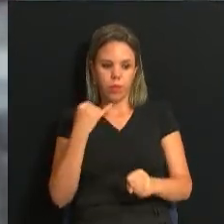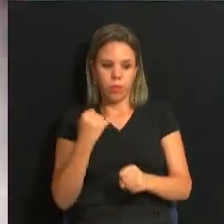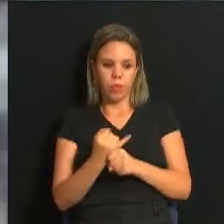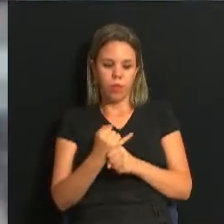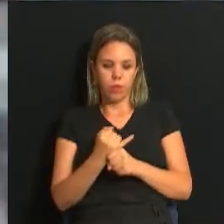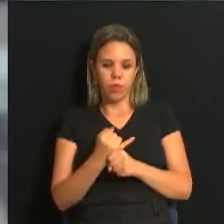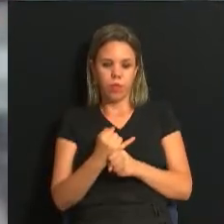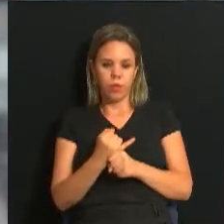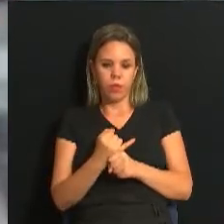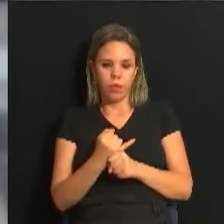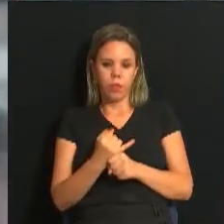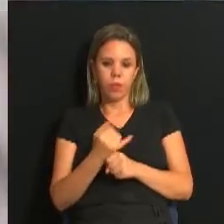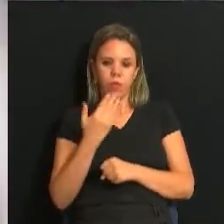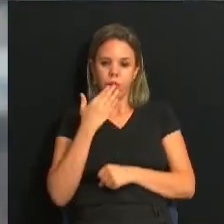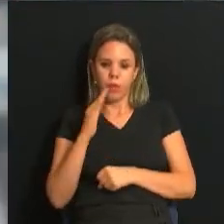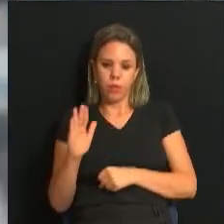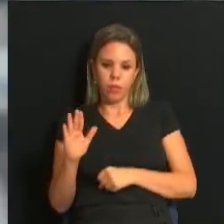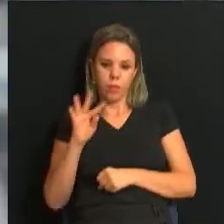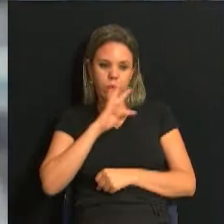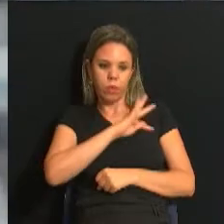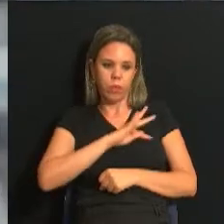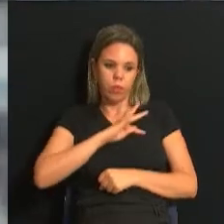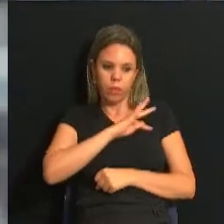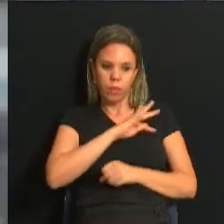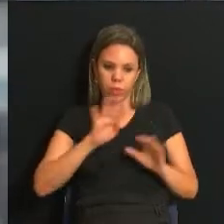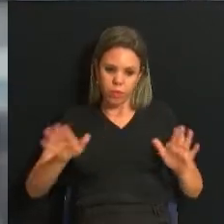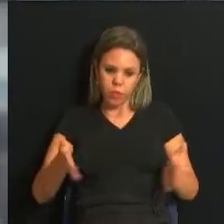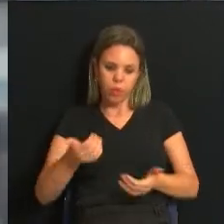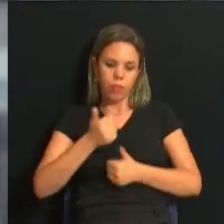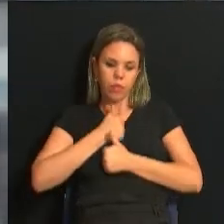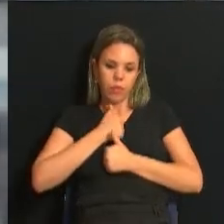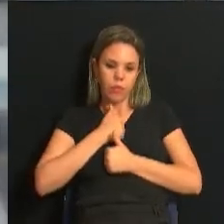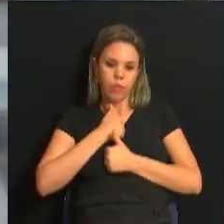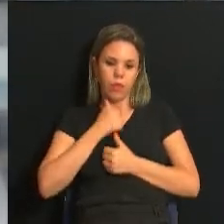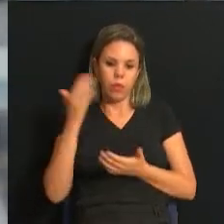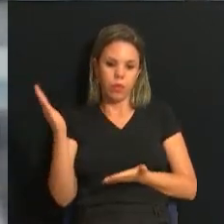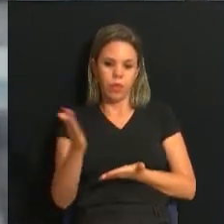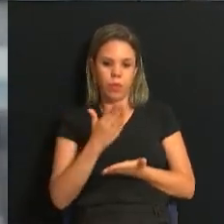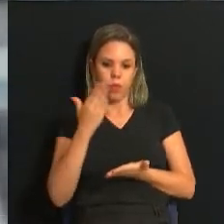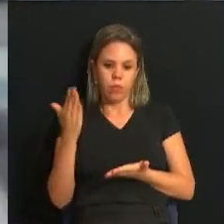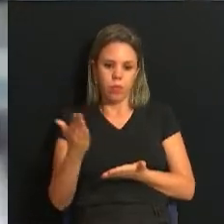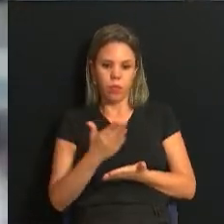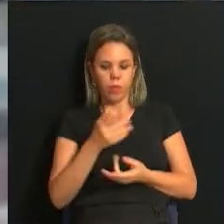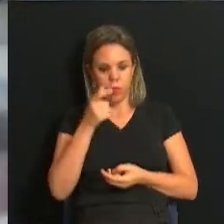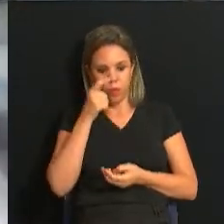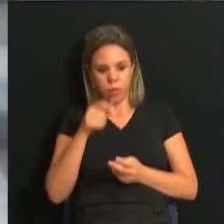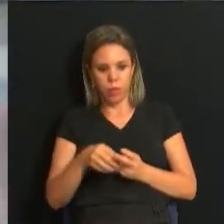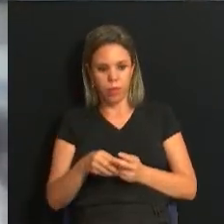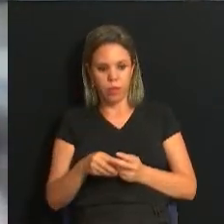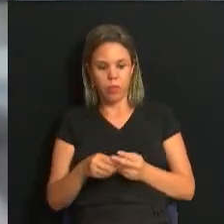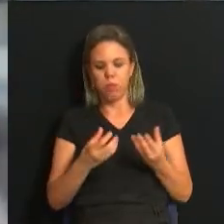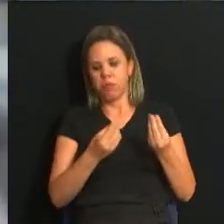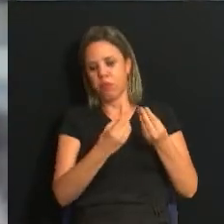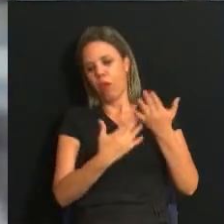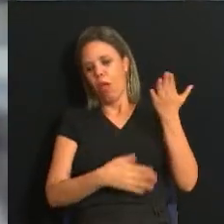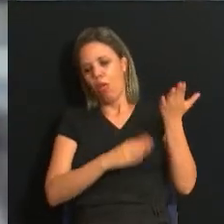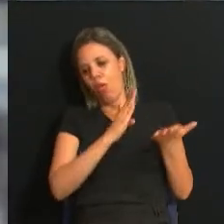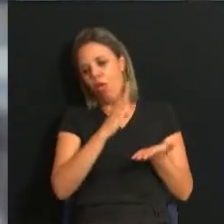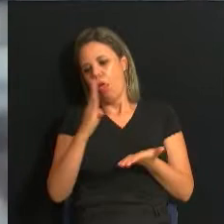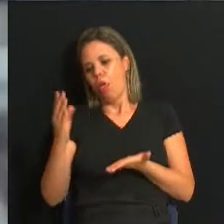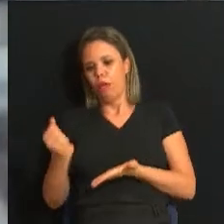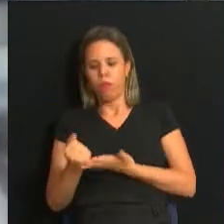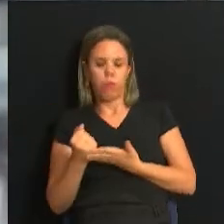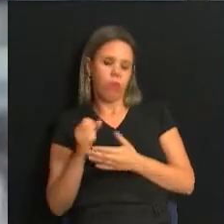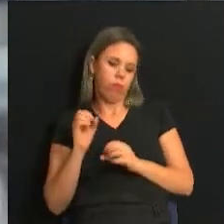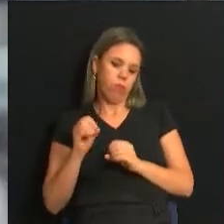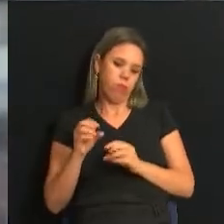matérias que prometem técnicas para elevar a autoestima. Se você for numa livraria, você vai ver dezenas de livros de autoajuda ali,